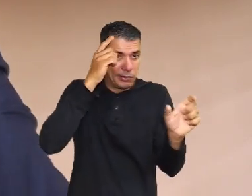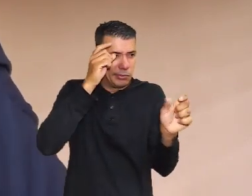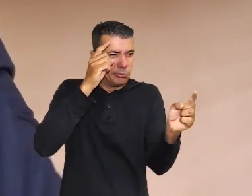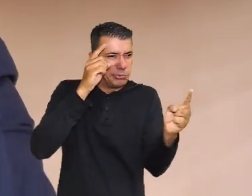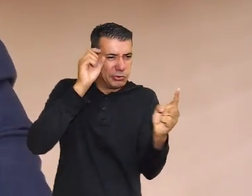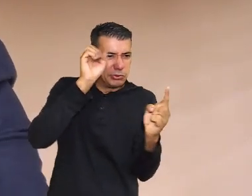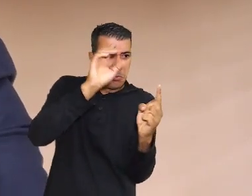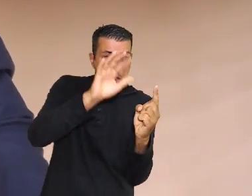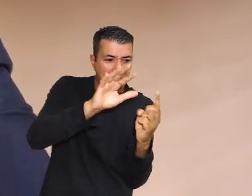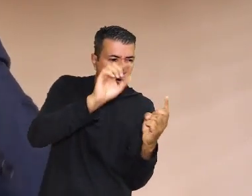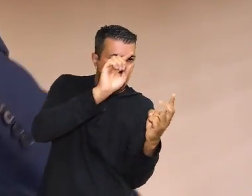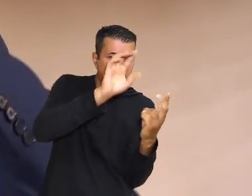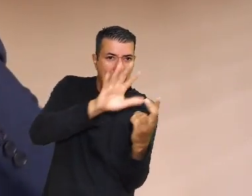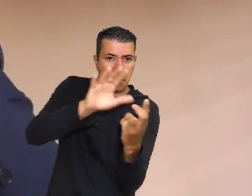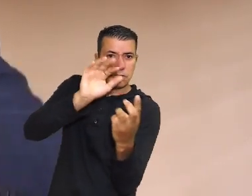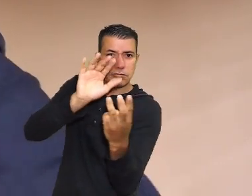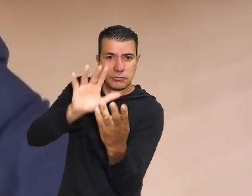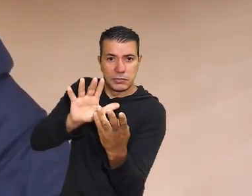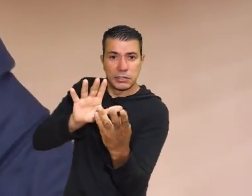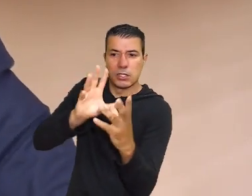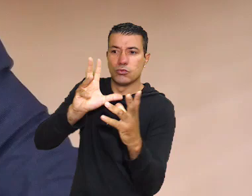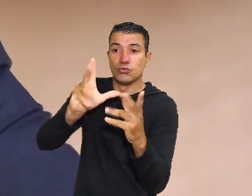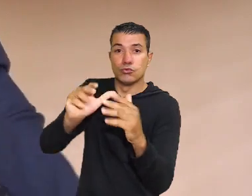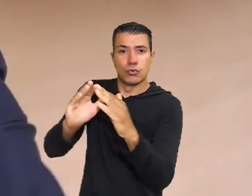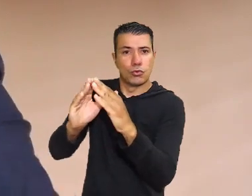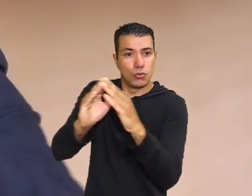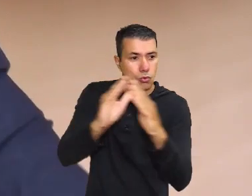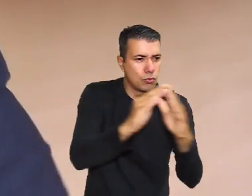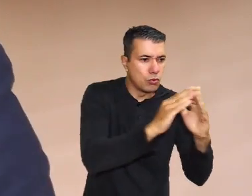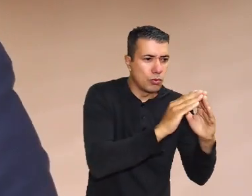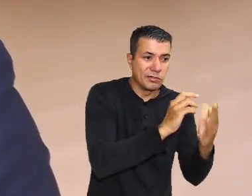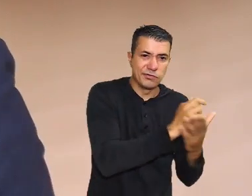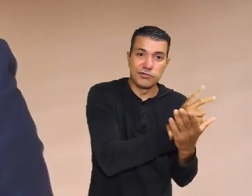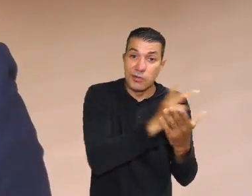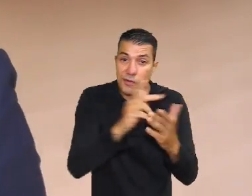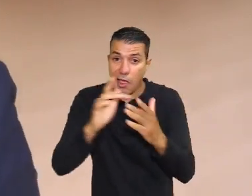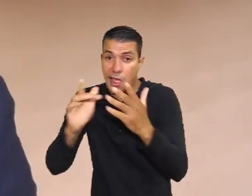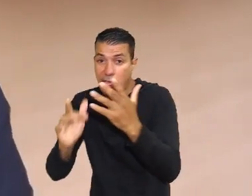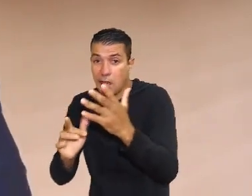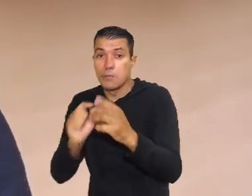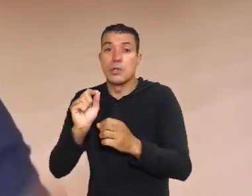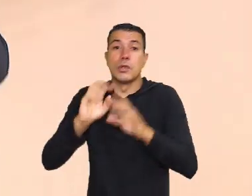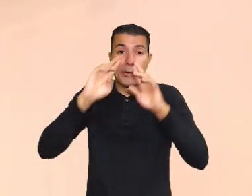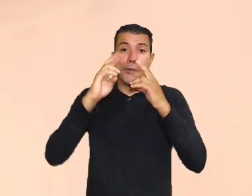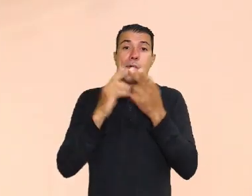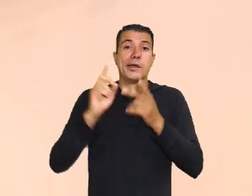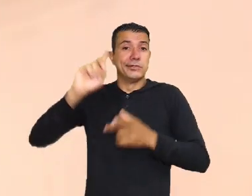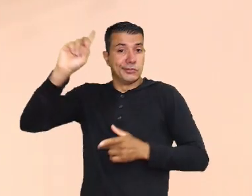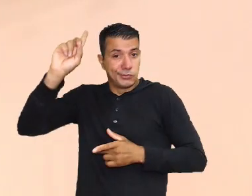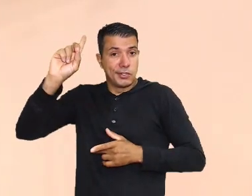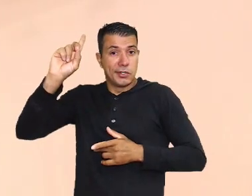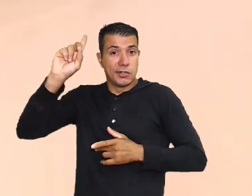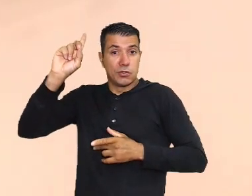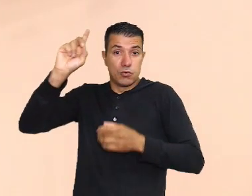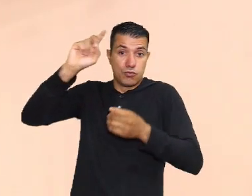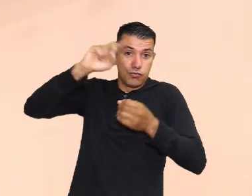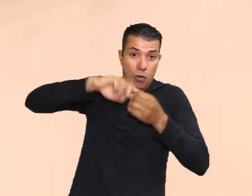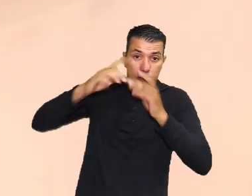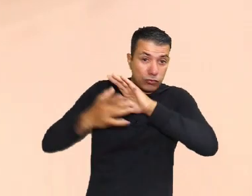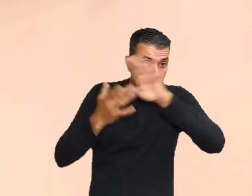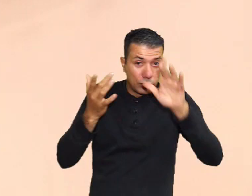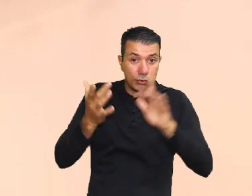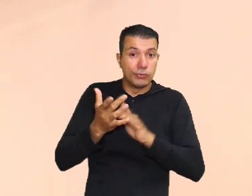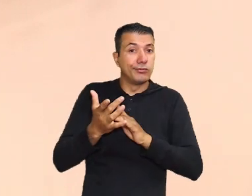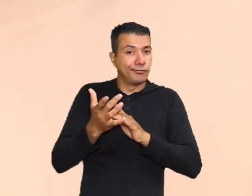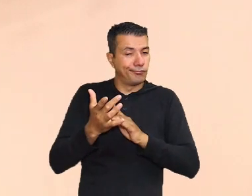Deus alcançará outras casas, outras pessoas para o seu reino que em breve virá. Vamos orar